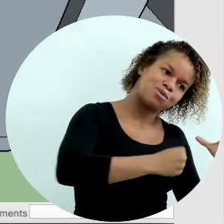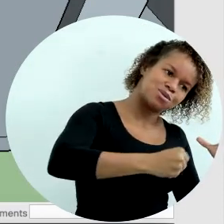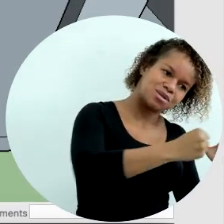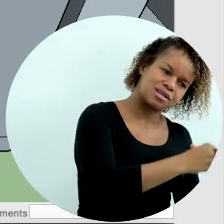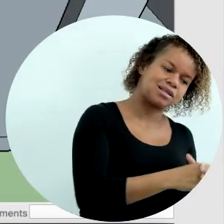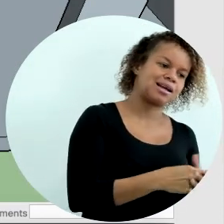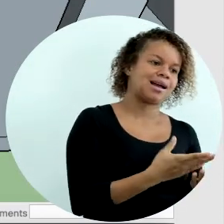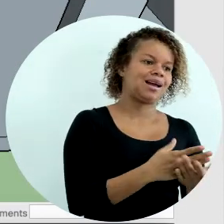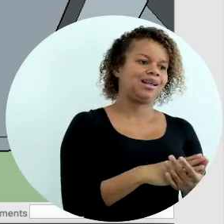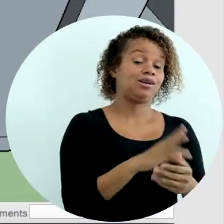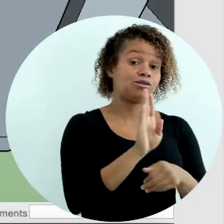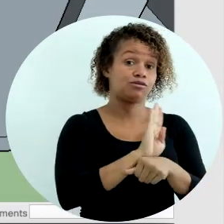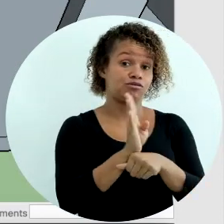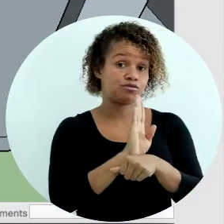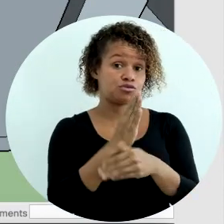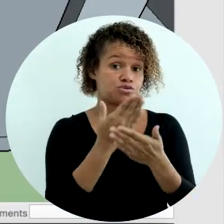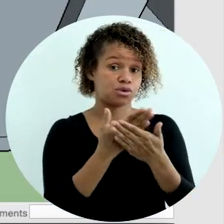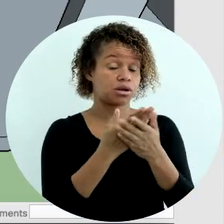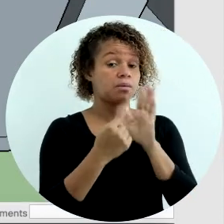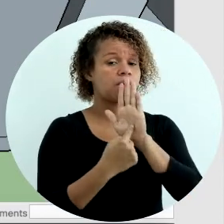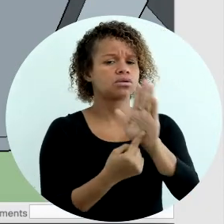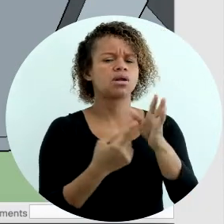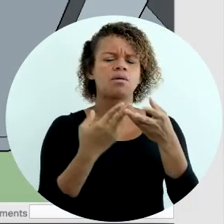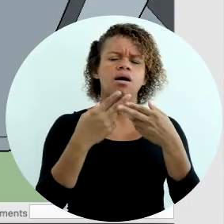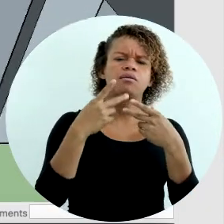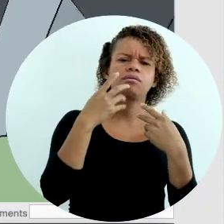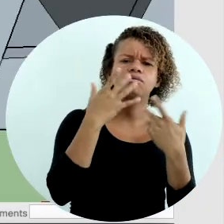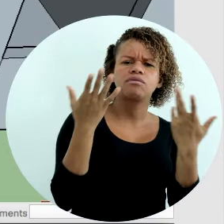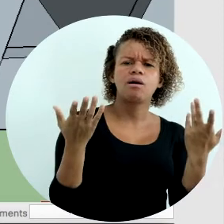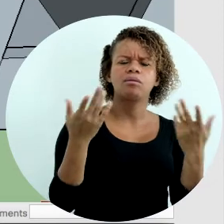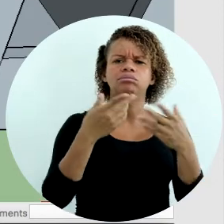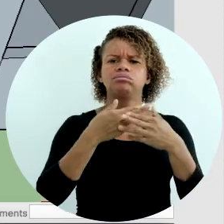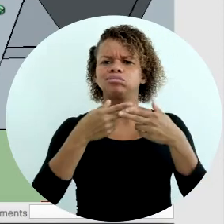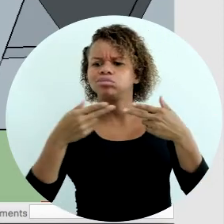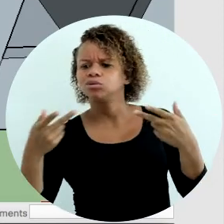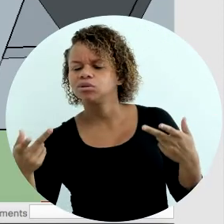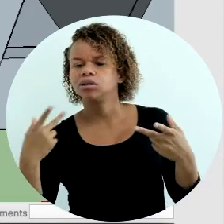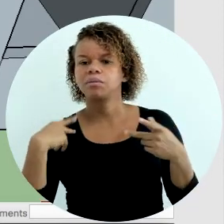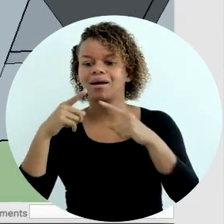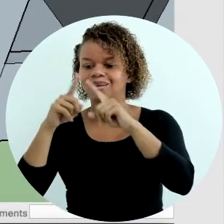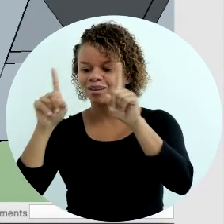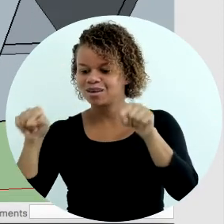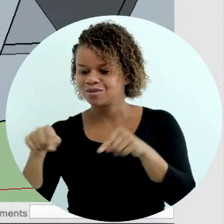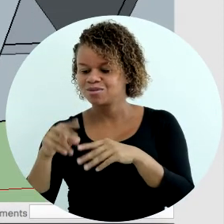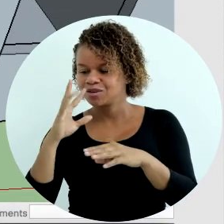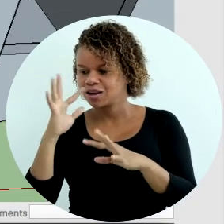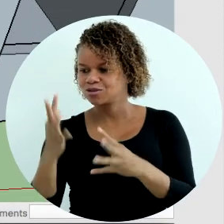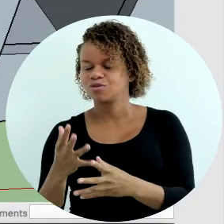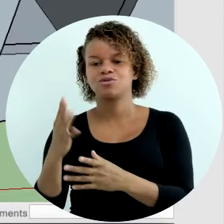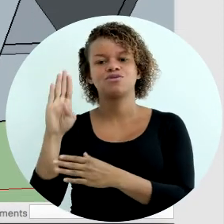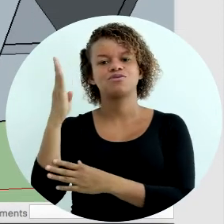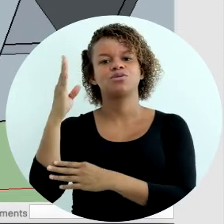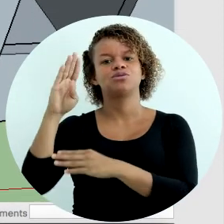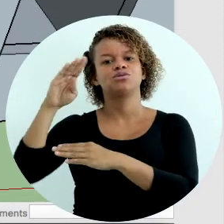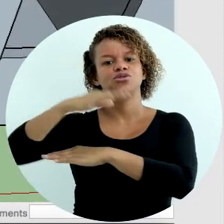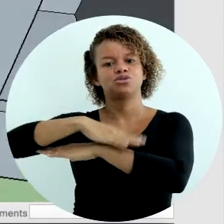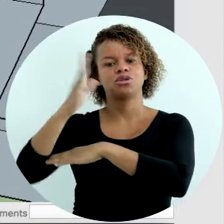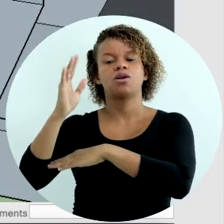dormitório e da cozinha, mas nesse caso, na videoaula, eu quis mostrar mais uma outra forma de definir o vão da